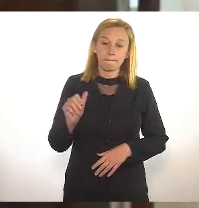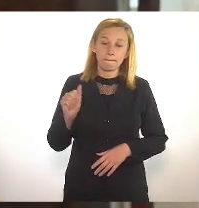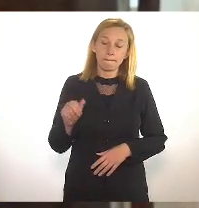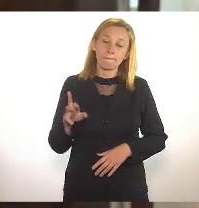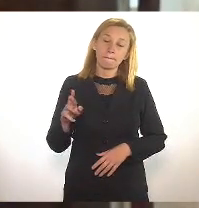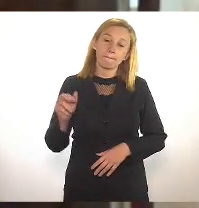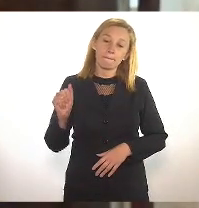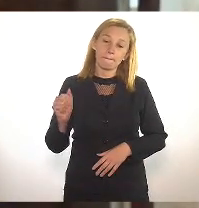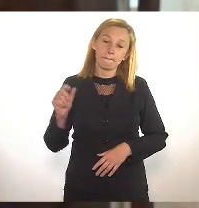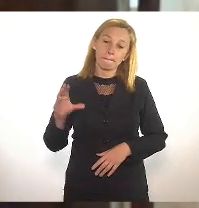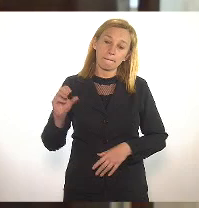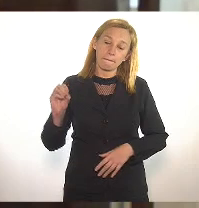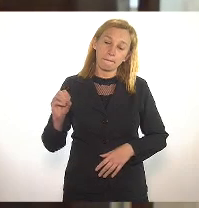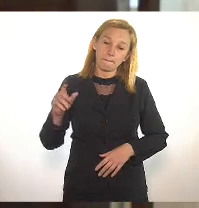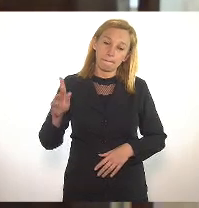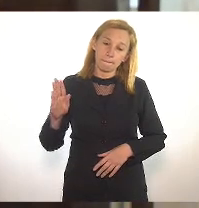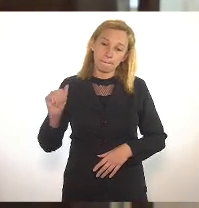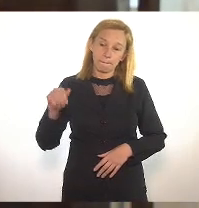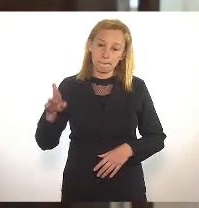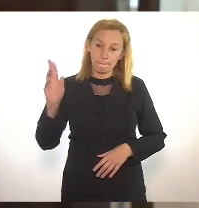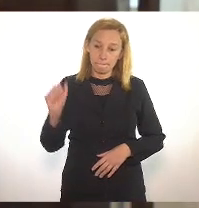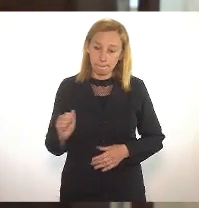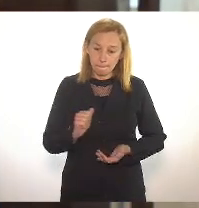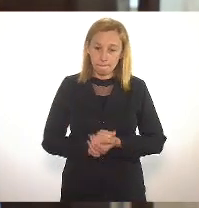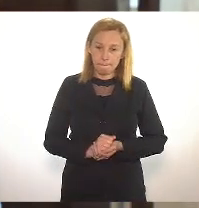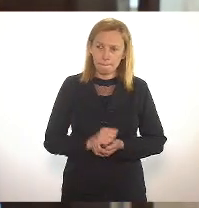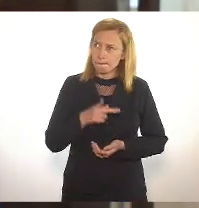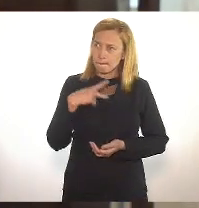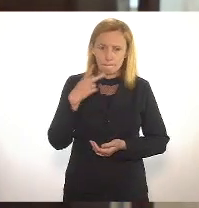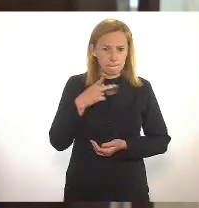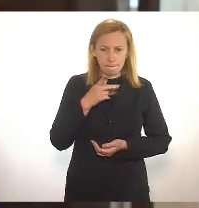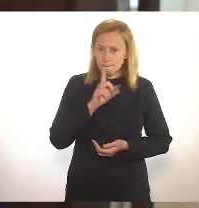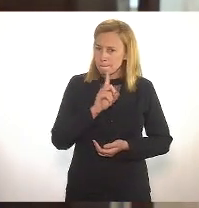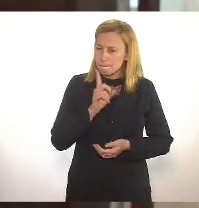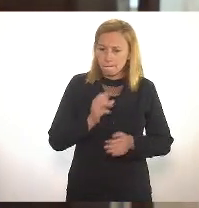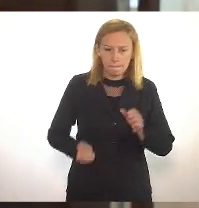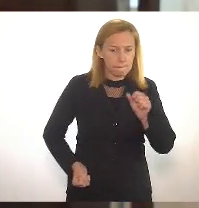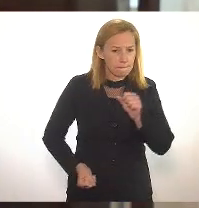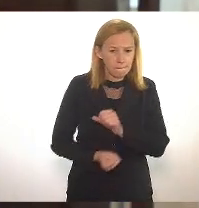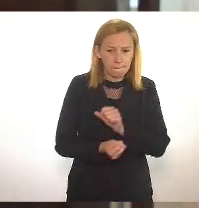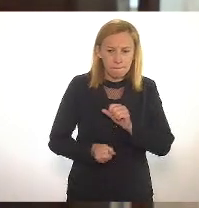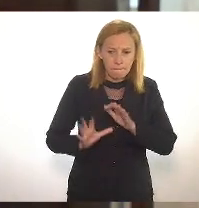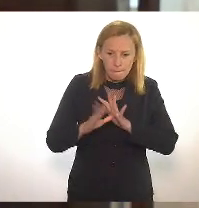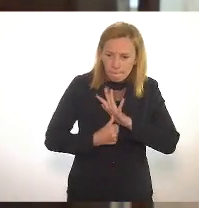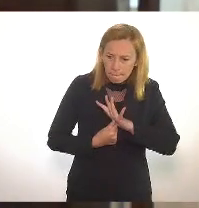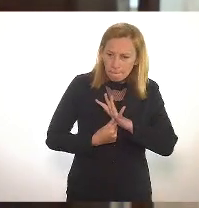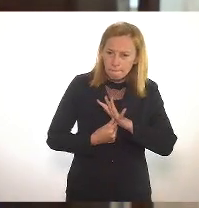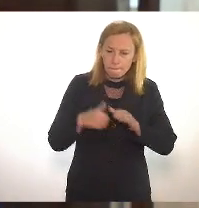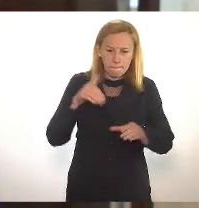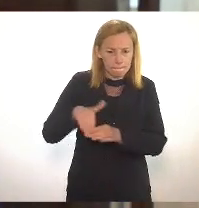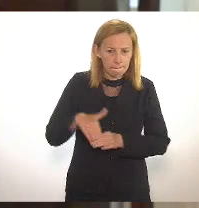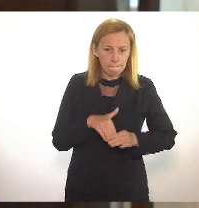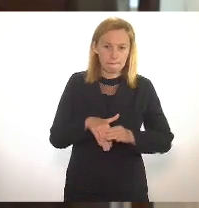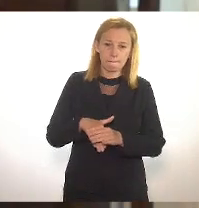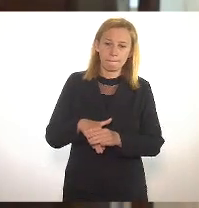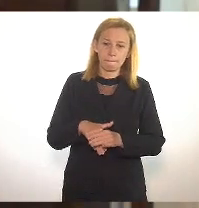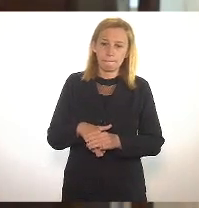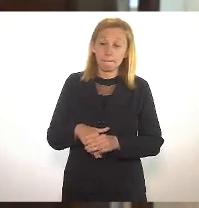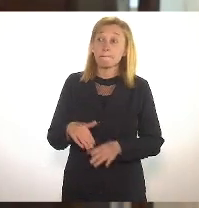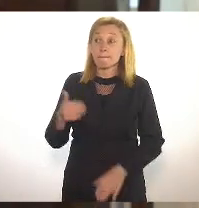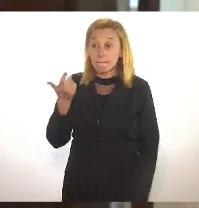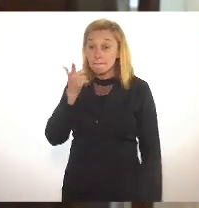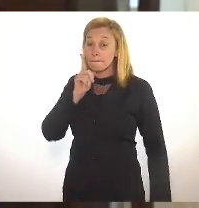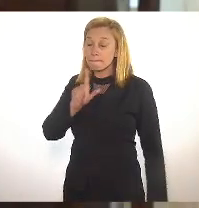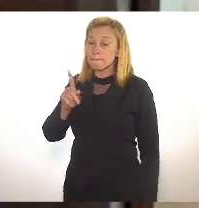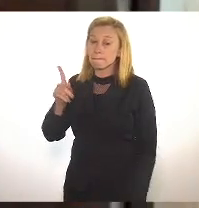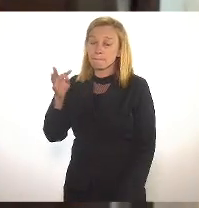Obama não disse que as eleições foram roubadas. Ganhou o Trump, passa-se o governo para o